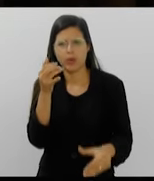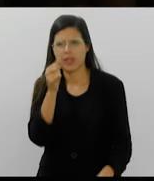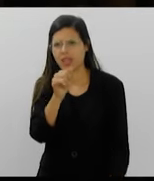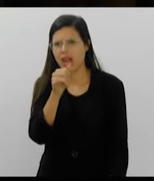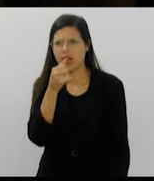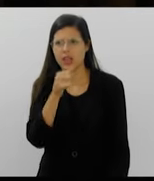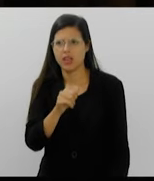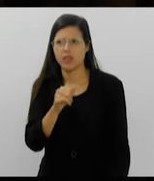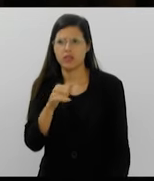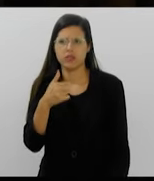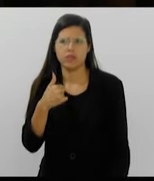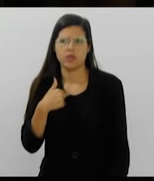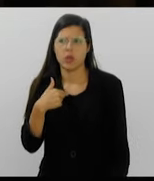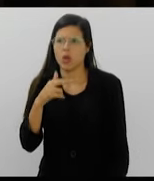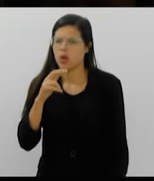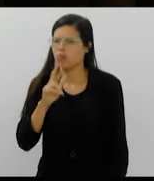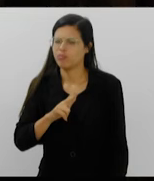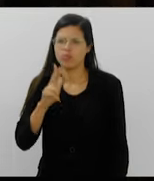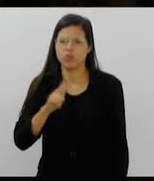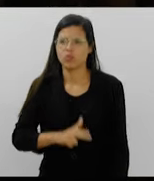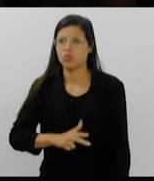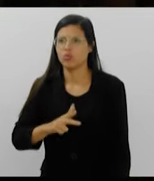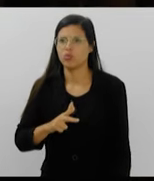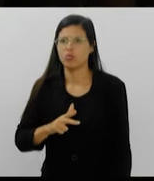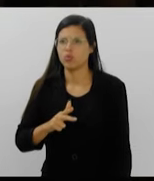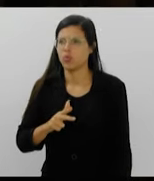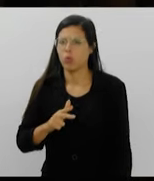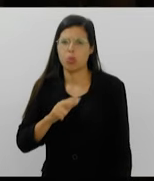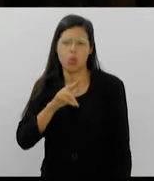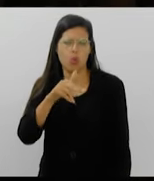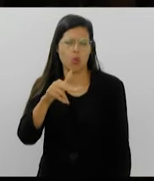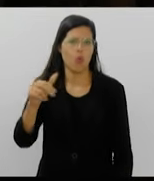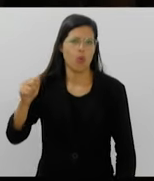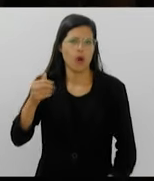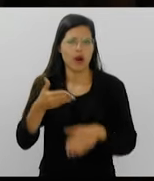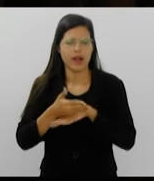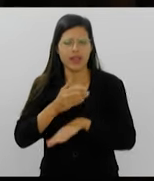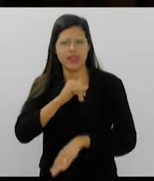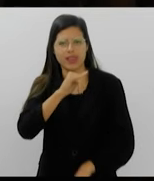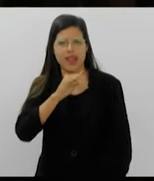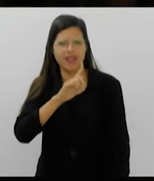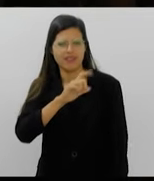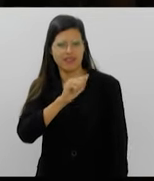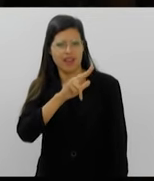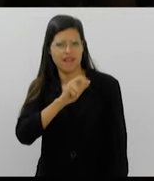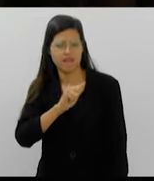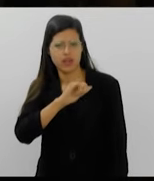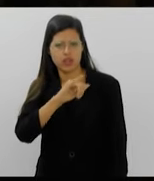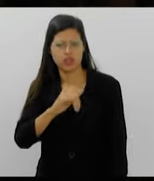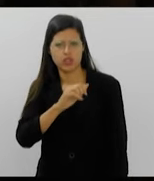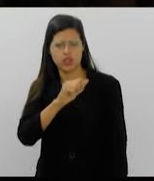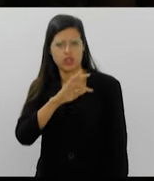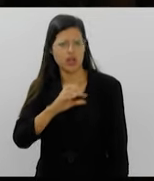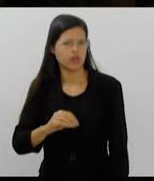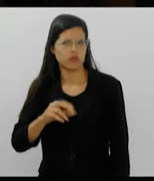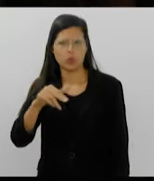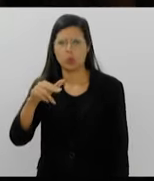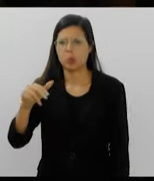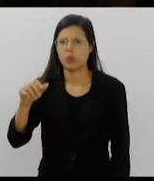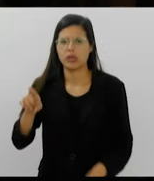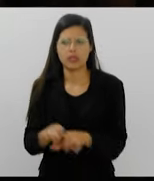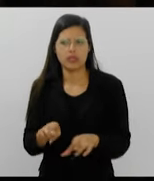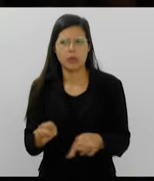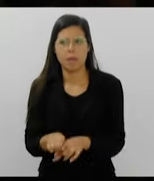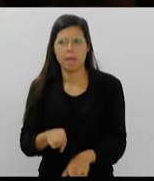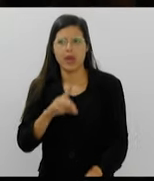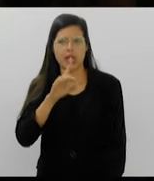sou quadrilheiro, eu nunca estive na Lava Jato, eu nunca fui citado por delações, eu nunca respondi a processo